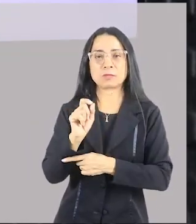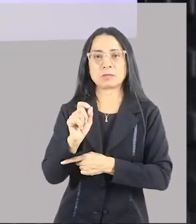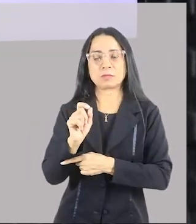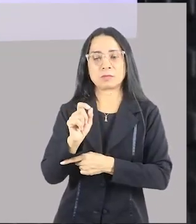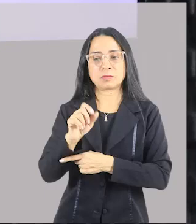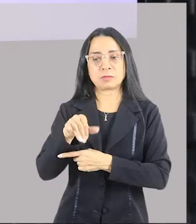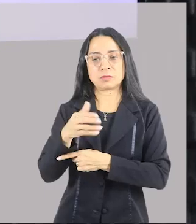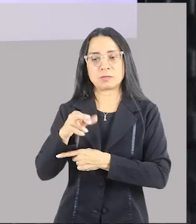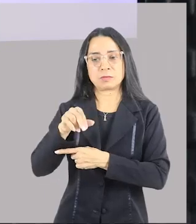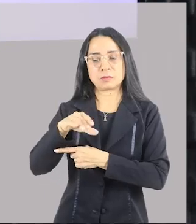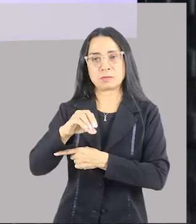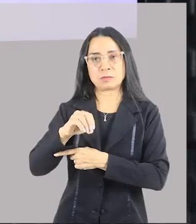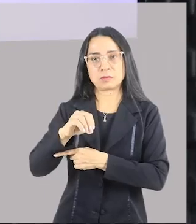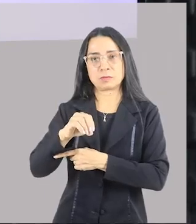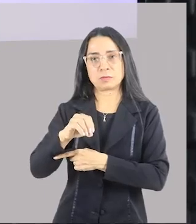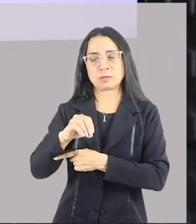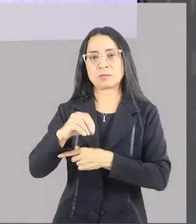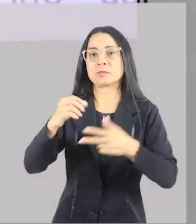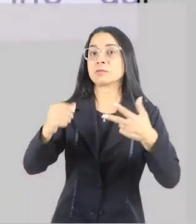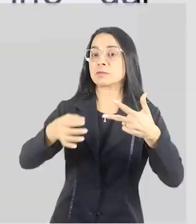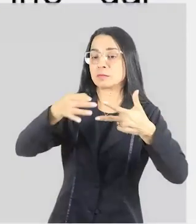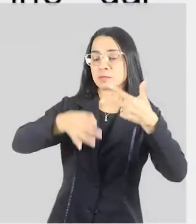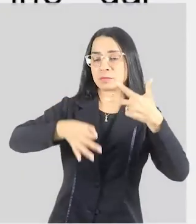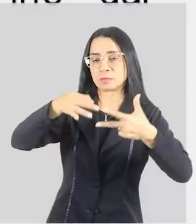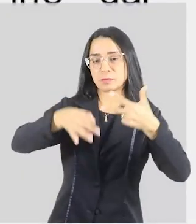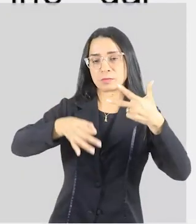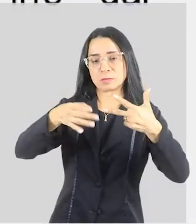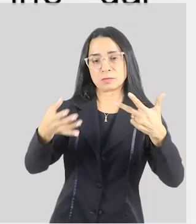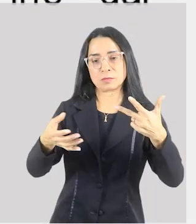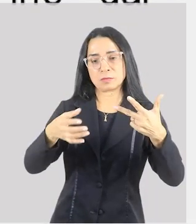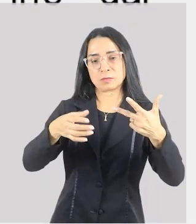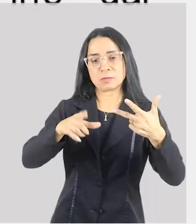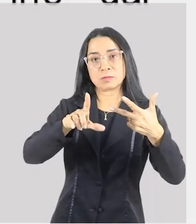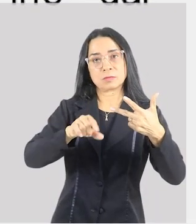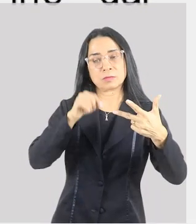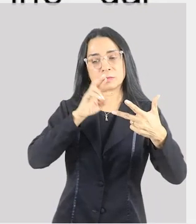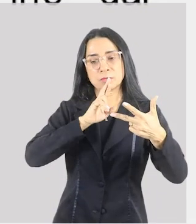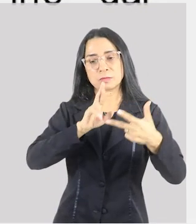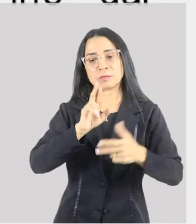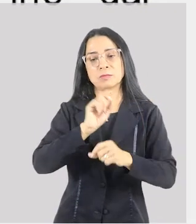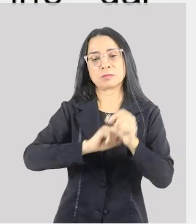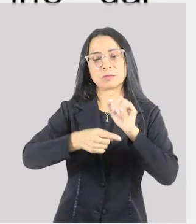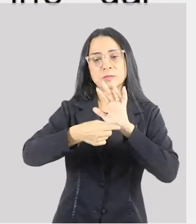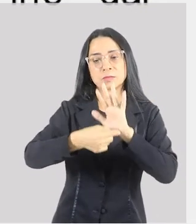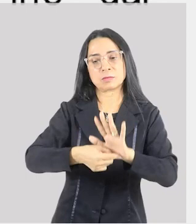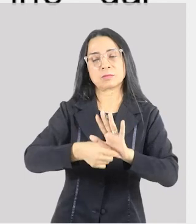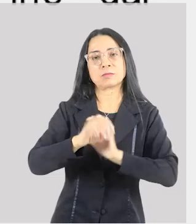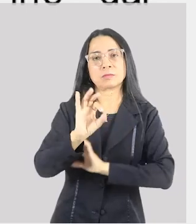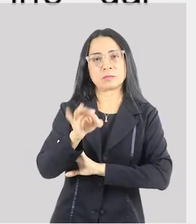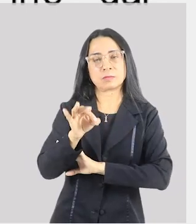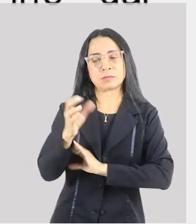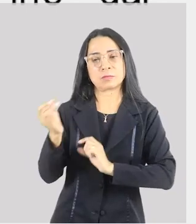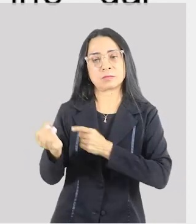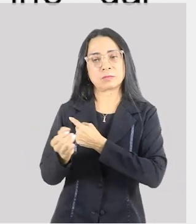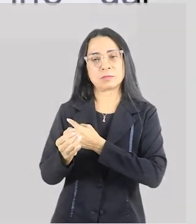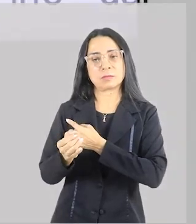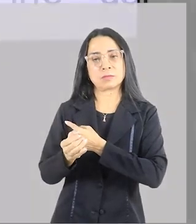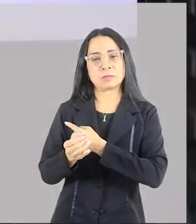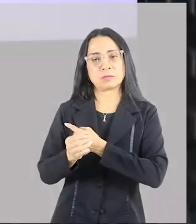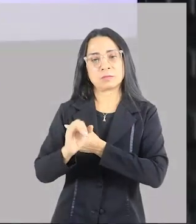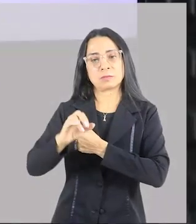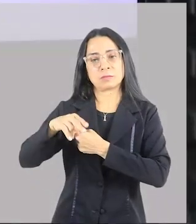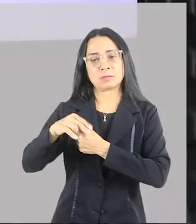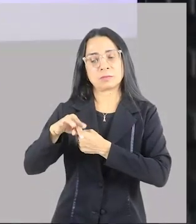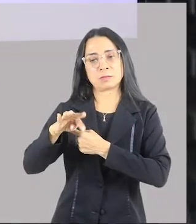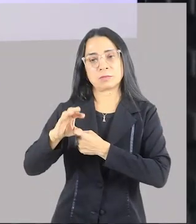do Poder Judiciário. Assinale a alternativa que aponta corretamente esse instituto. É